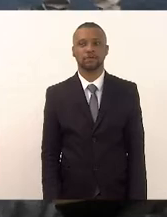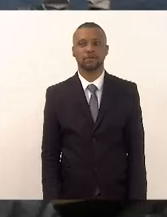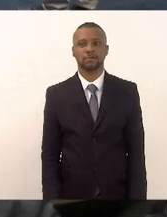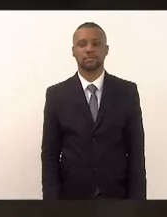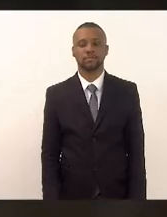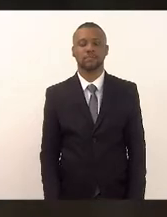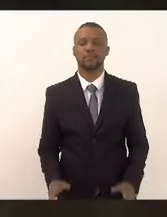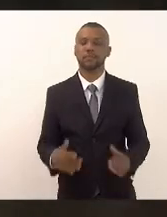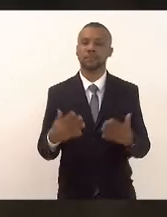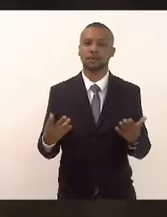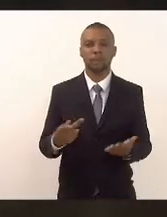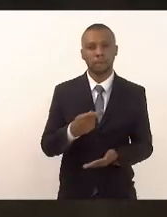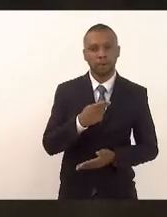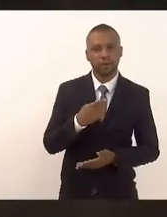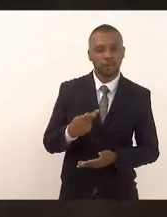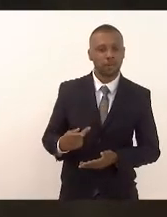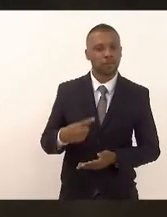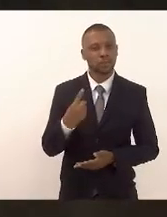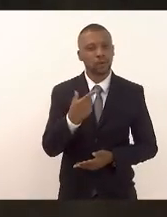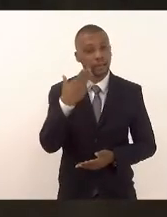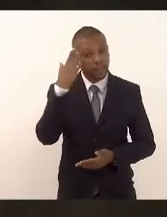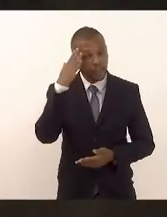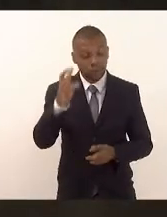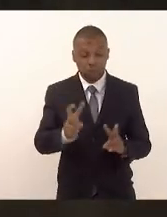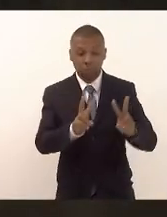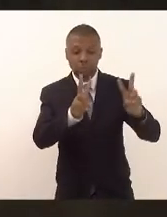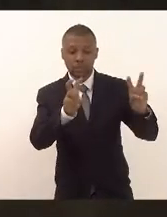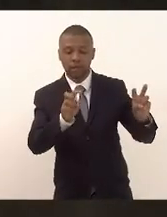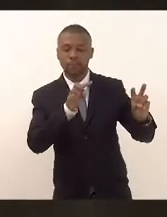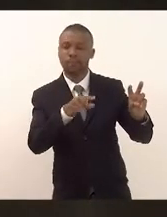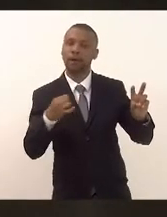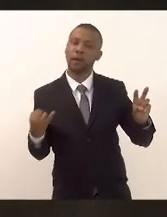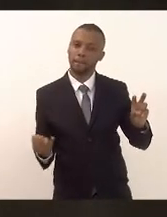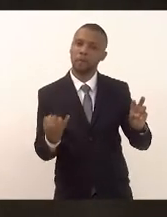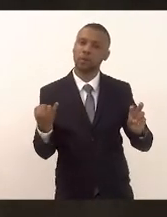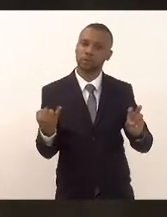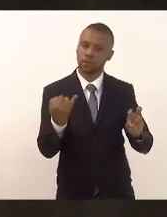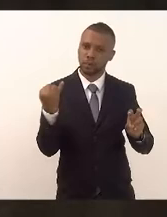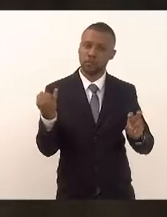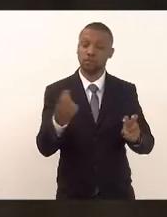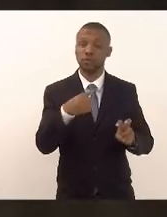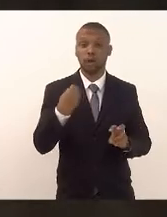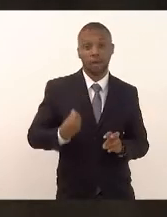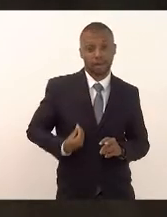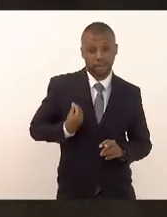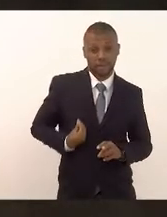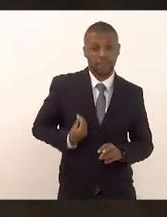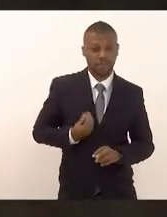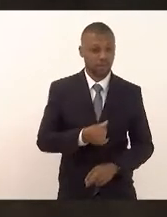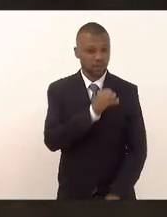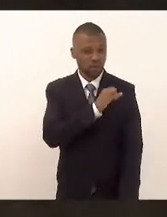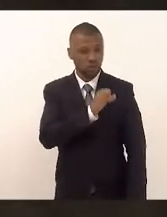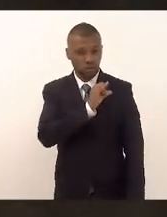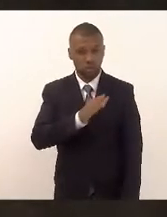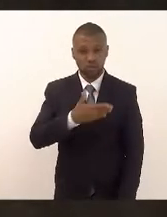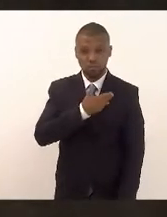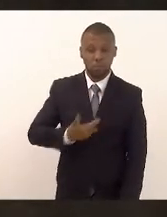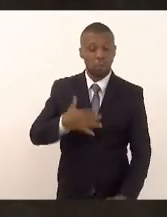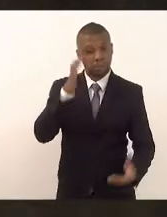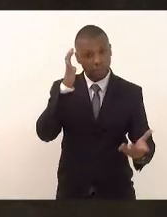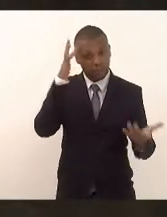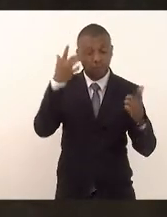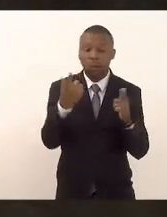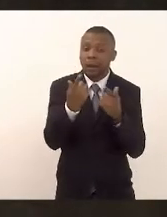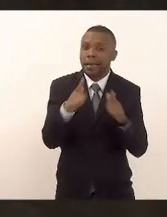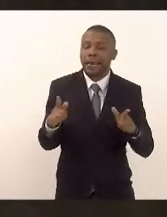Senhor presidente, a gente sabe que esse é um tema fundamental. A gente vive no estado do Rio de Janeiro uma situação muito